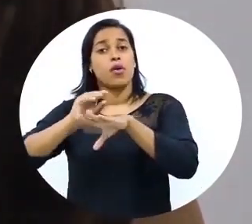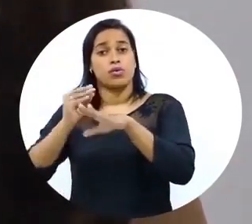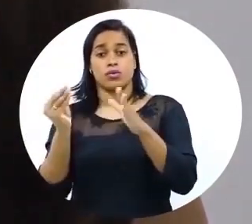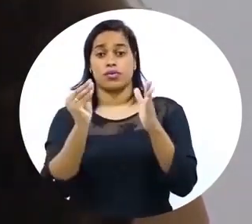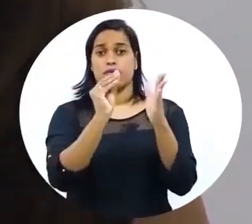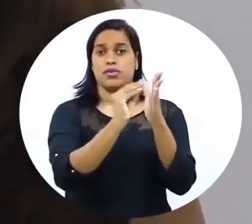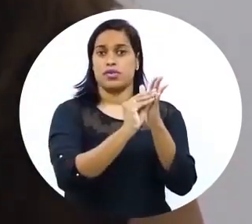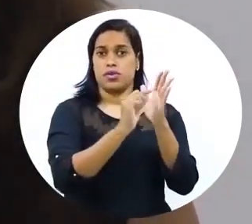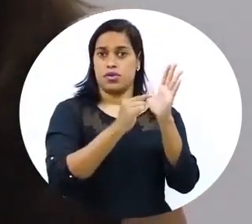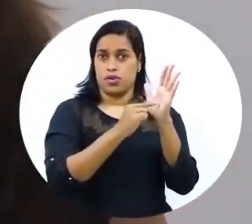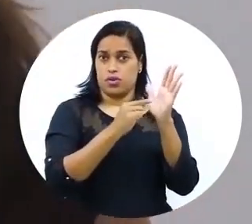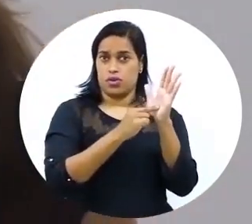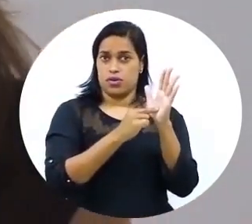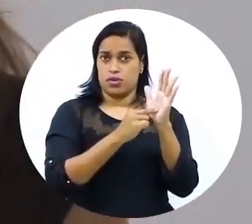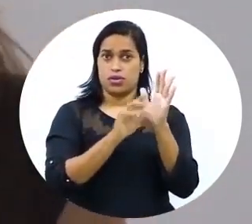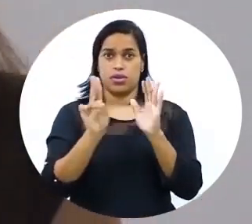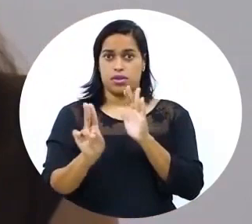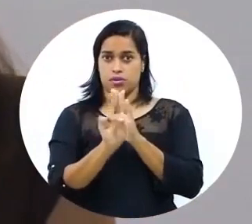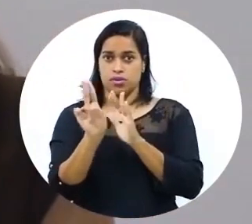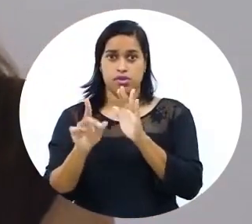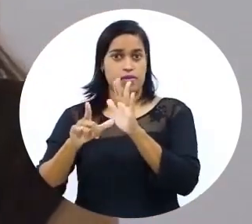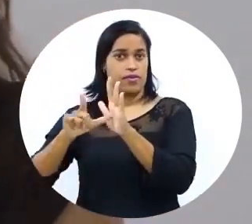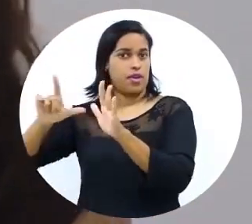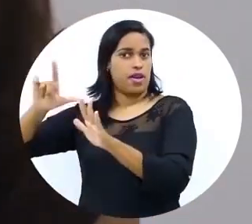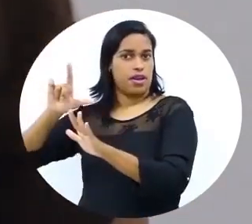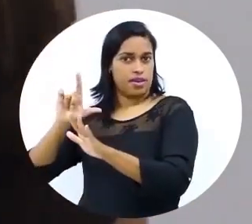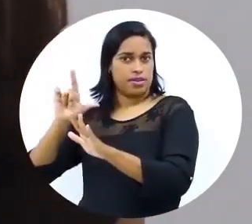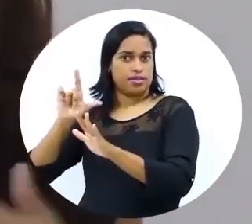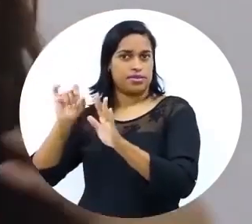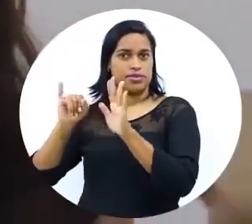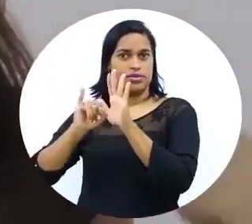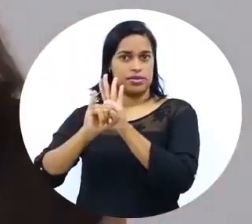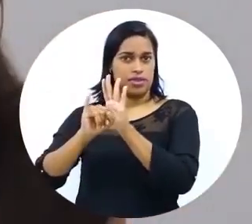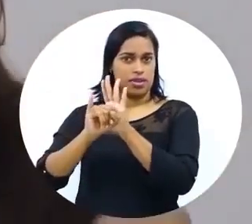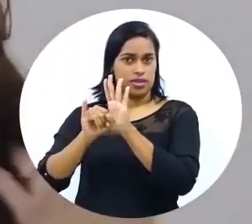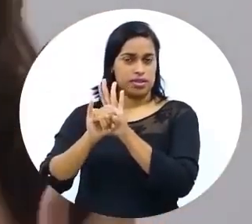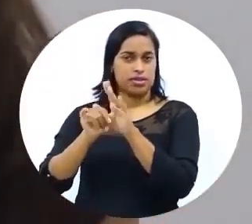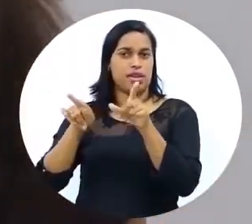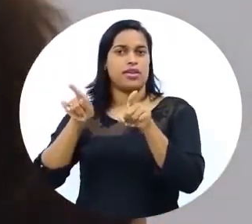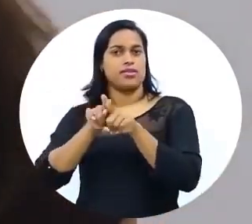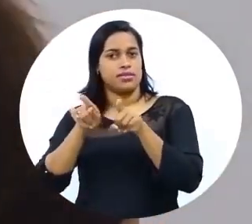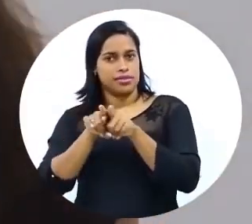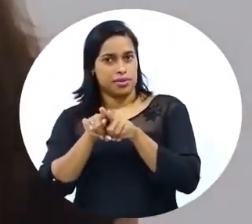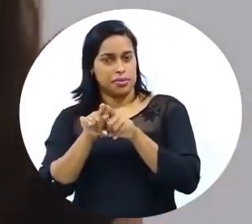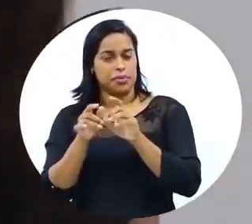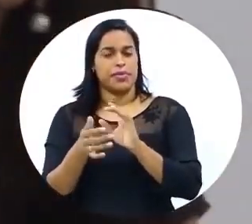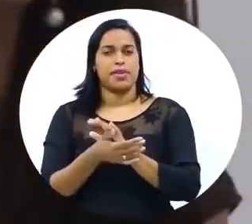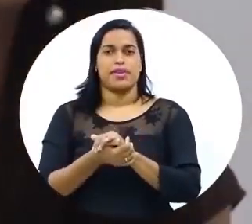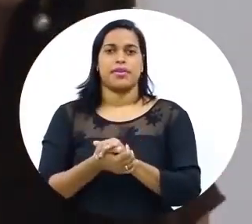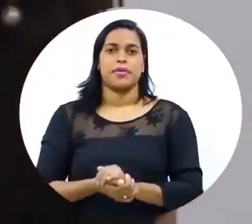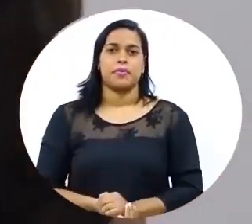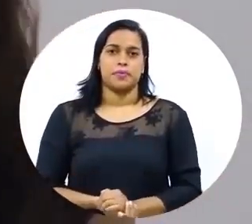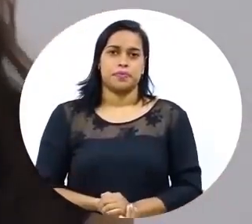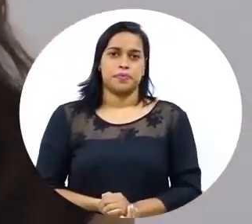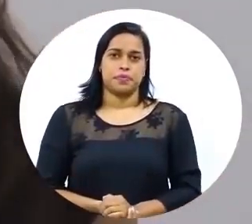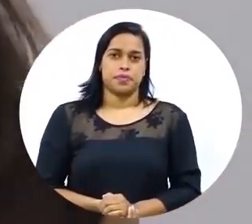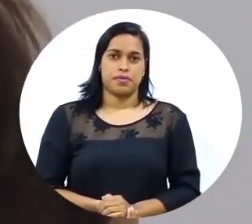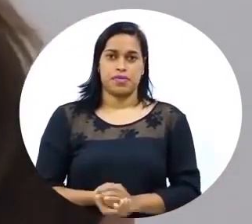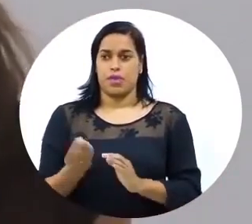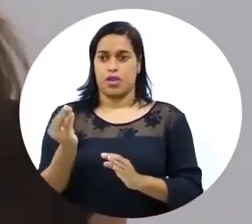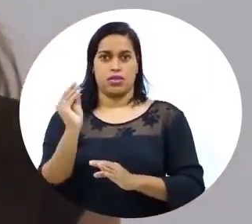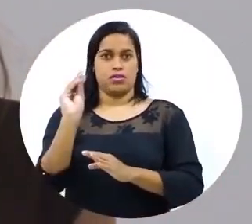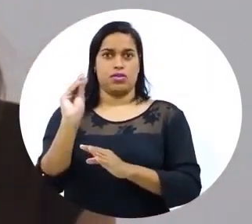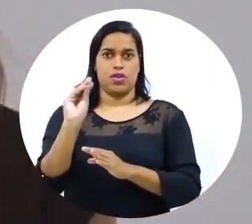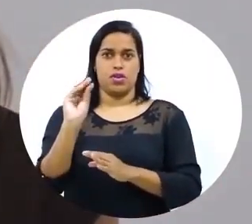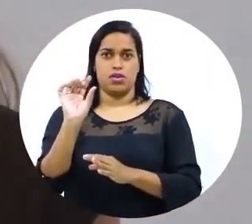colocada também não é aquela que a gente utilizava antigamente, a carteira de identidade, né? Aquela formal, 3x4. Né? Não se